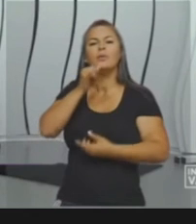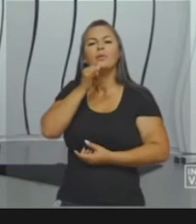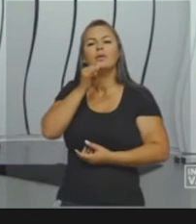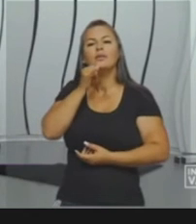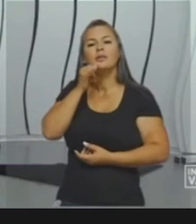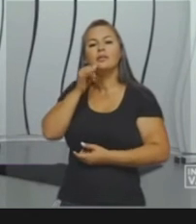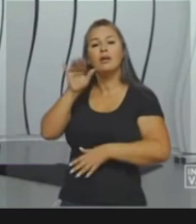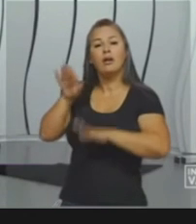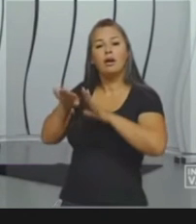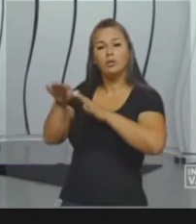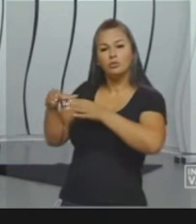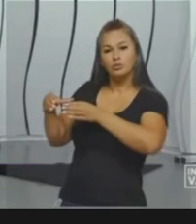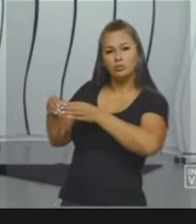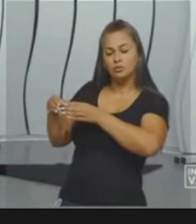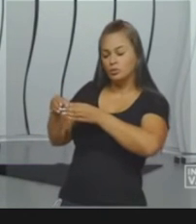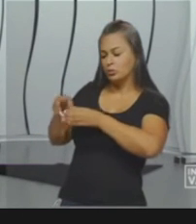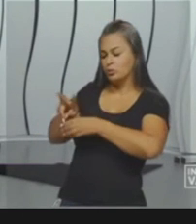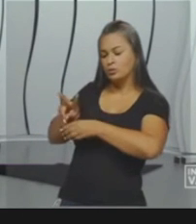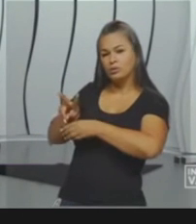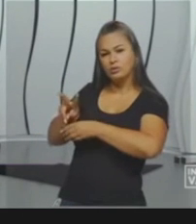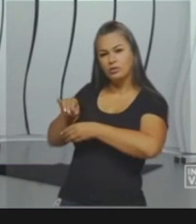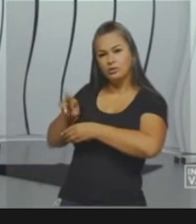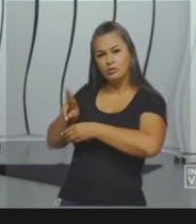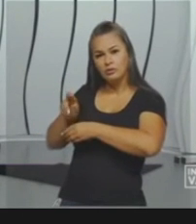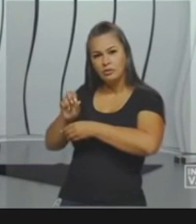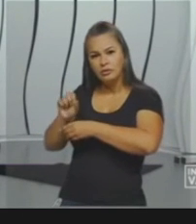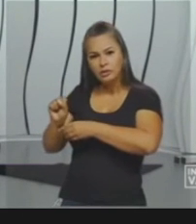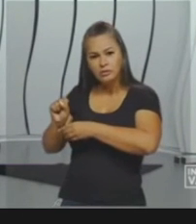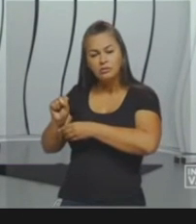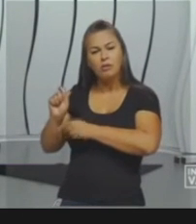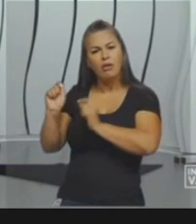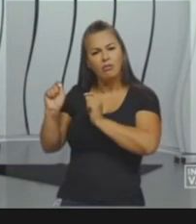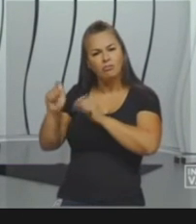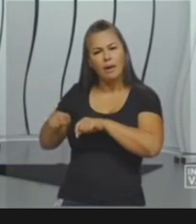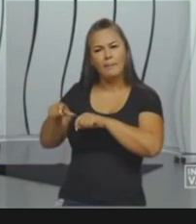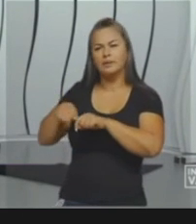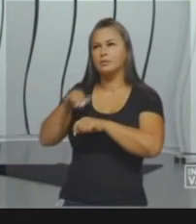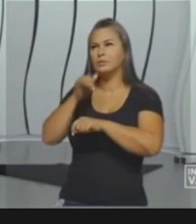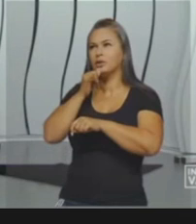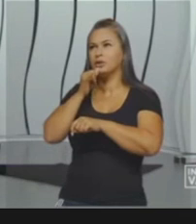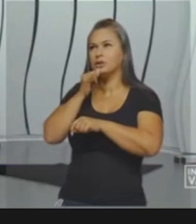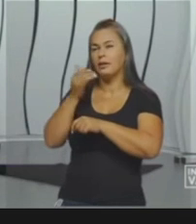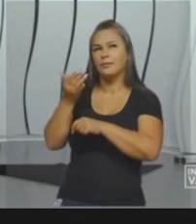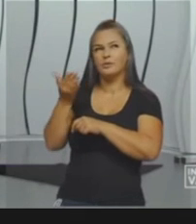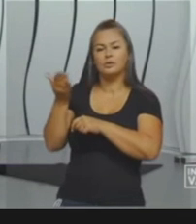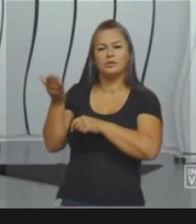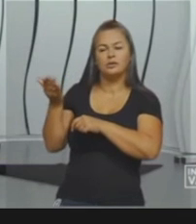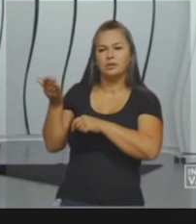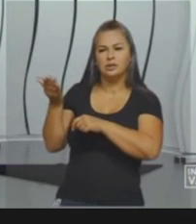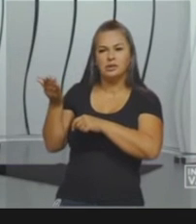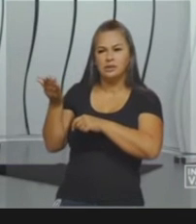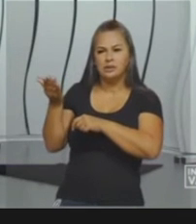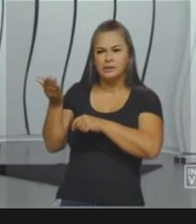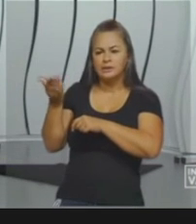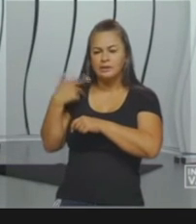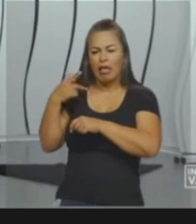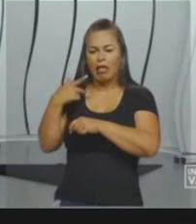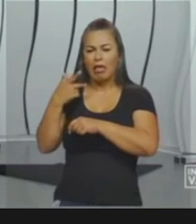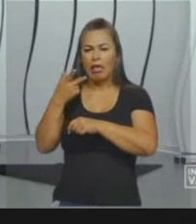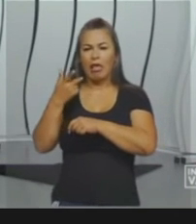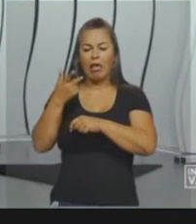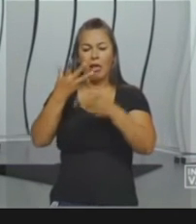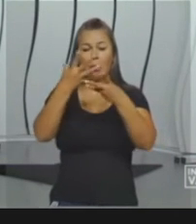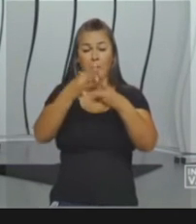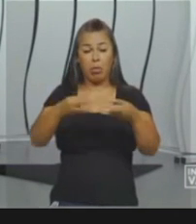são excelentes. Vírus que podem matar determinados tipos de pragas que poderiam fazer mal para a sua plantação. Esses vírus podem ser usados